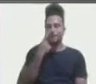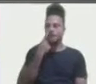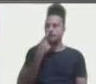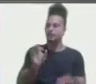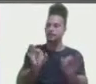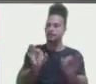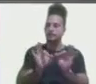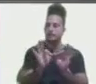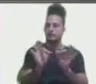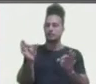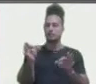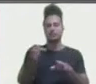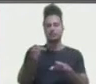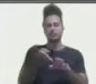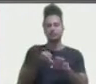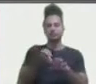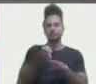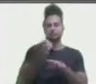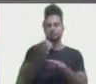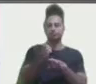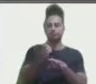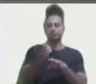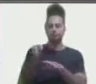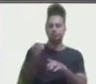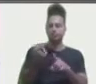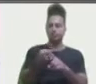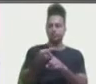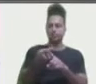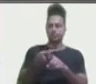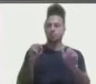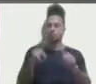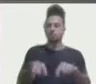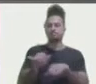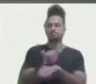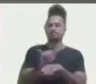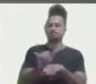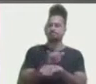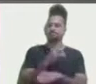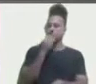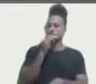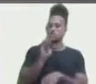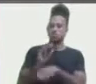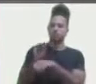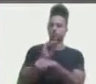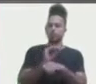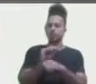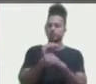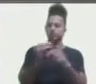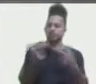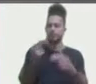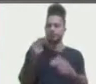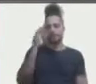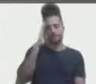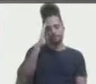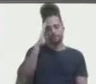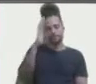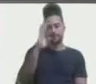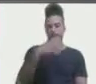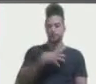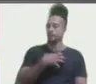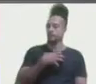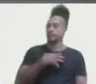simples né mas é um equipamento que cuida que trata principalmente de segurança das pessoas